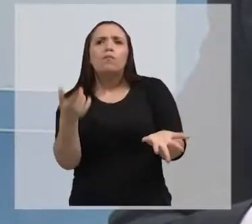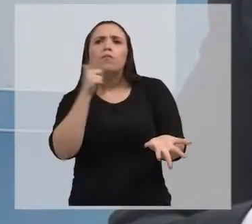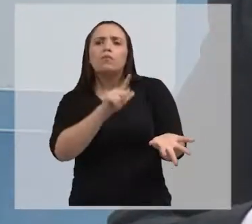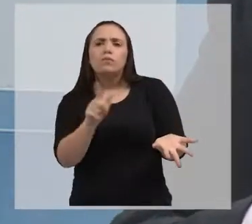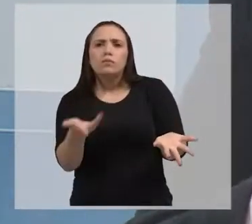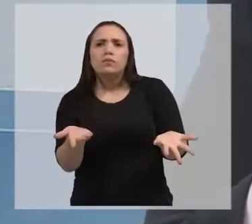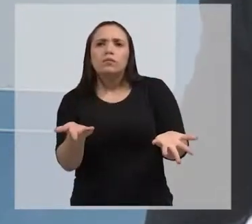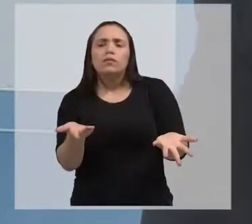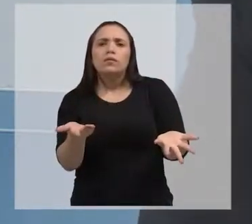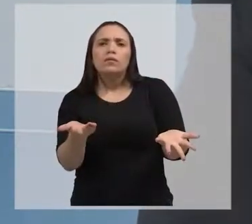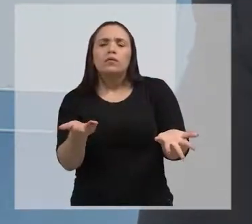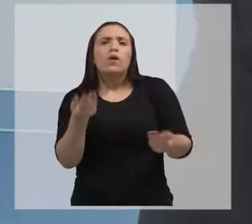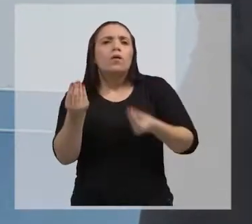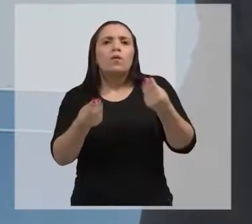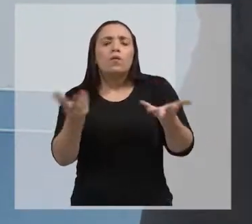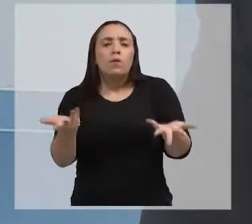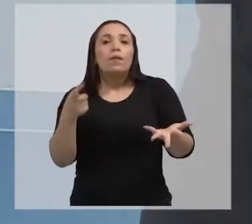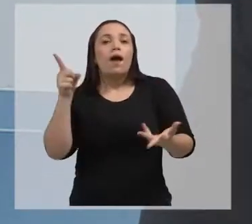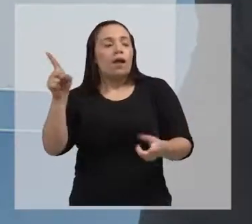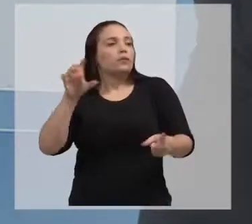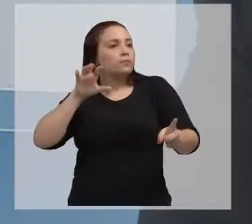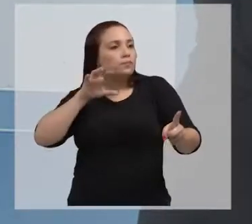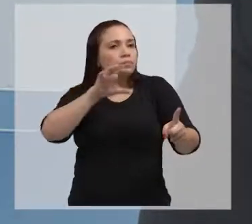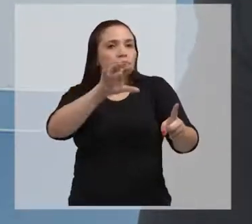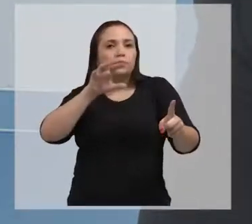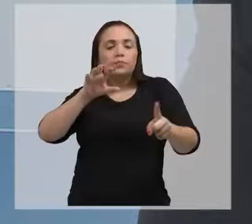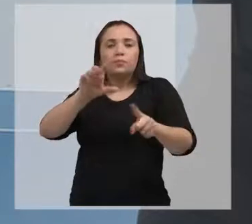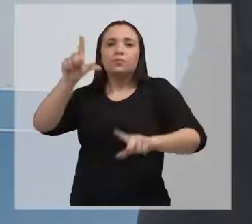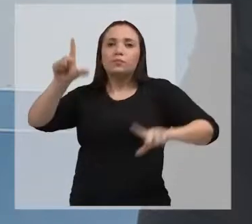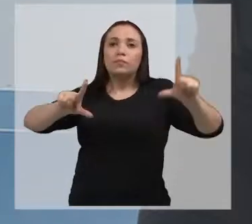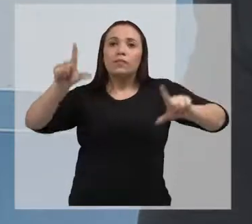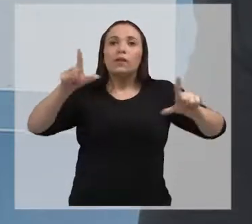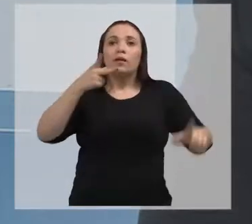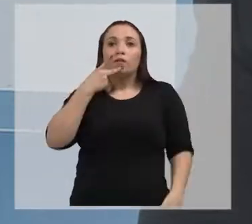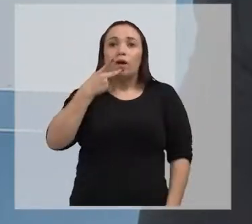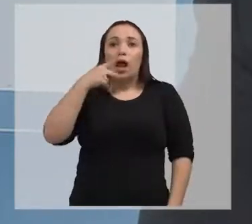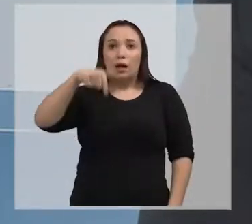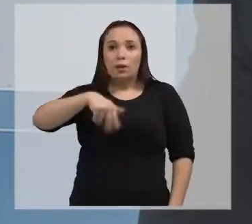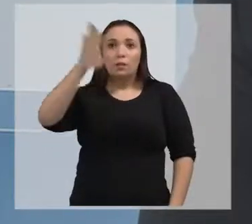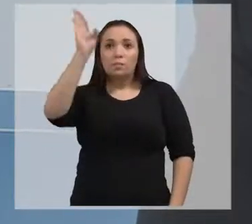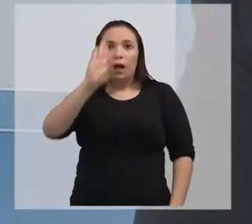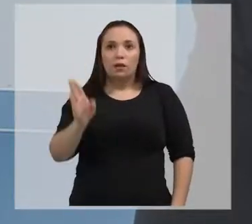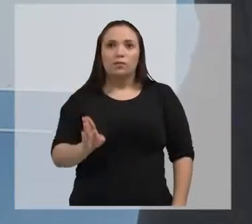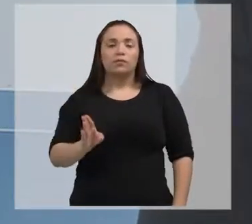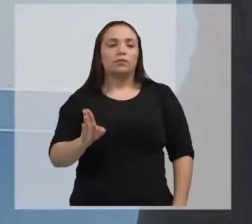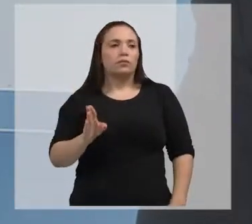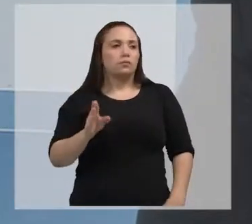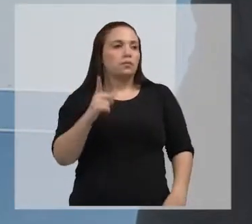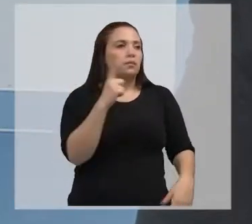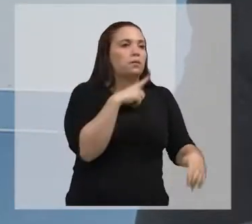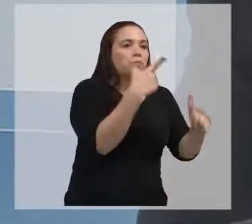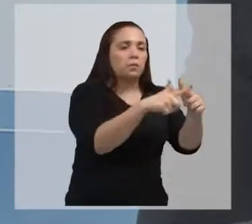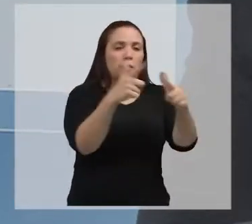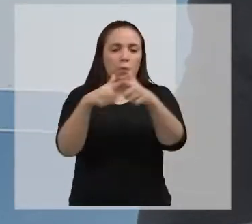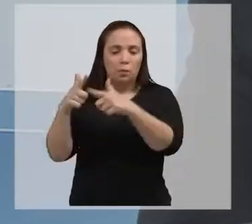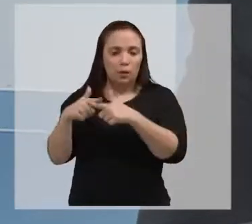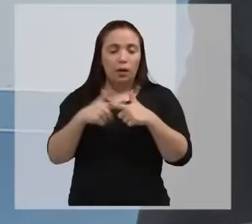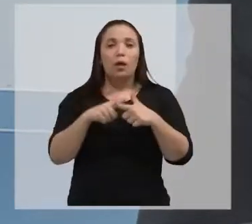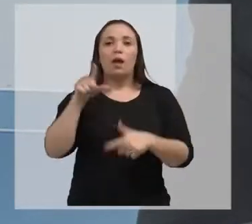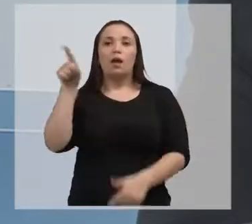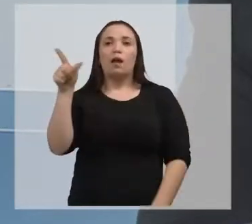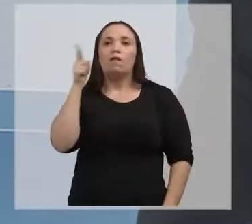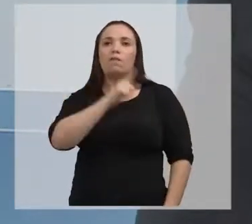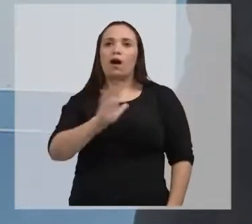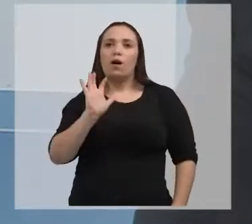Ela fomentou na população que o Brasil era um país de privilégios. E aquele cara ia resolver todos os privilégios.